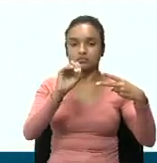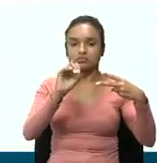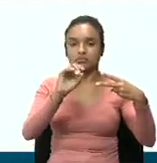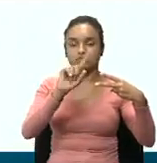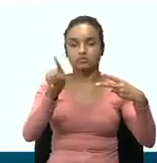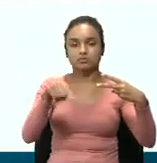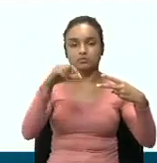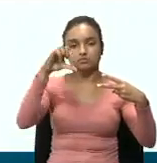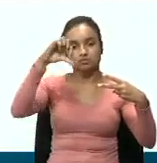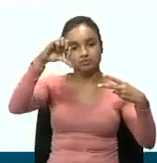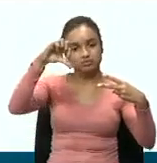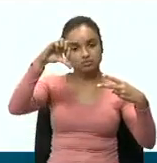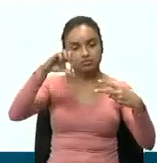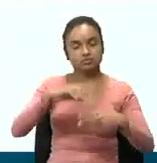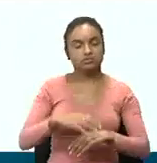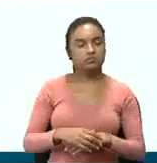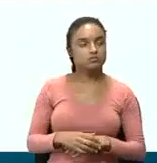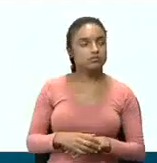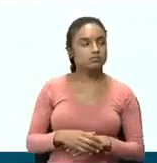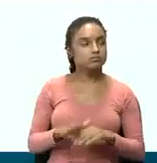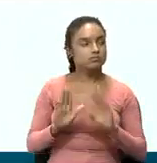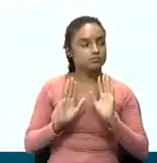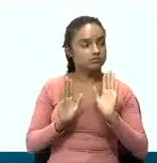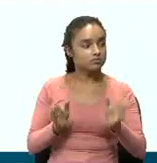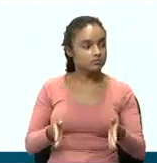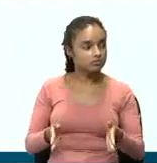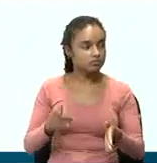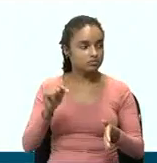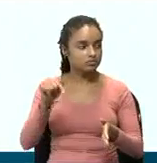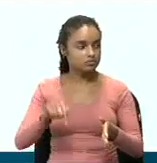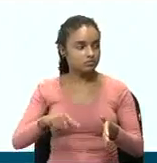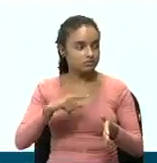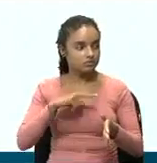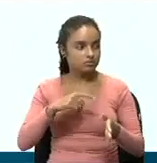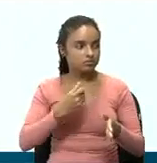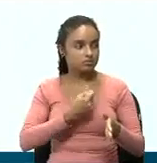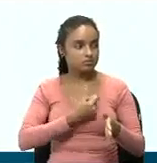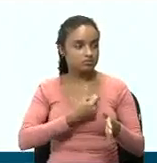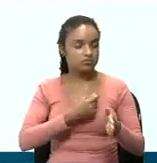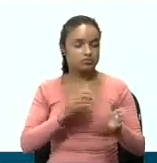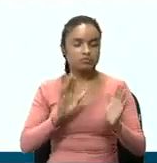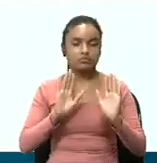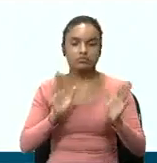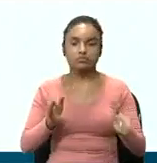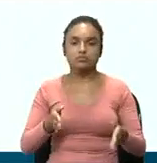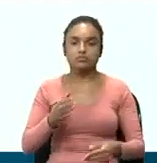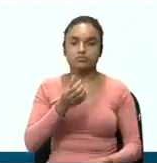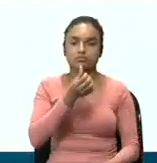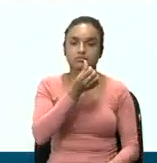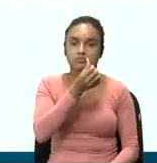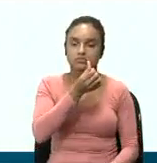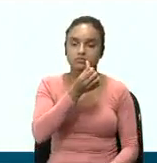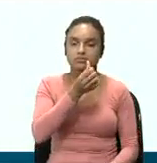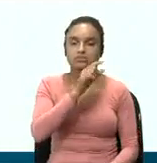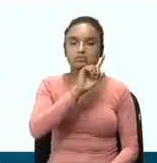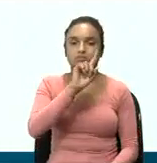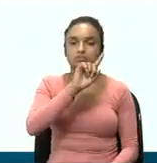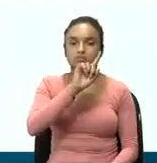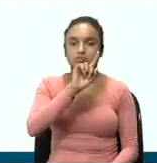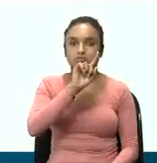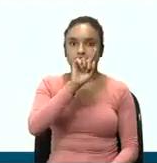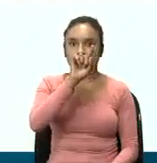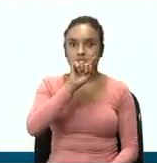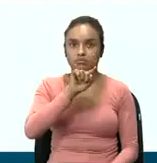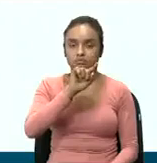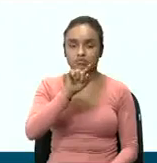0,9, ok? Nós já temos esses valores, de certa forma, definidos, 6 e 0,9.